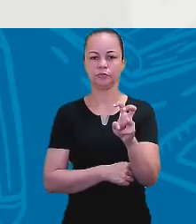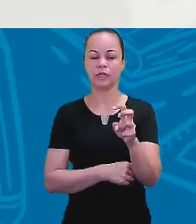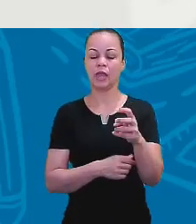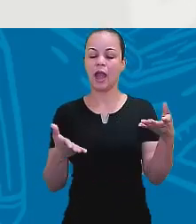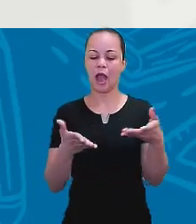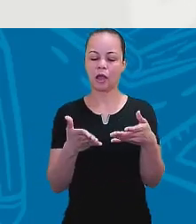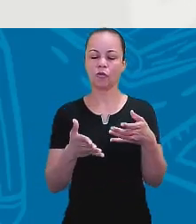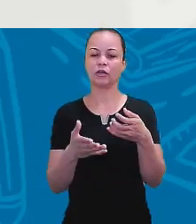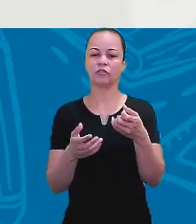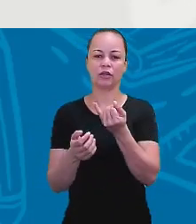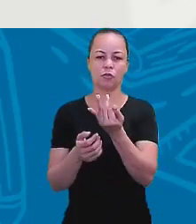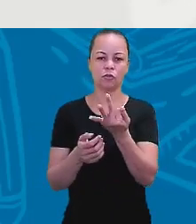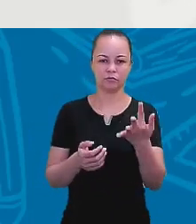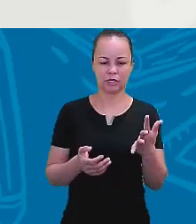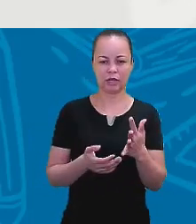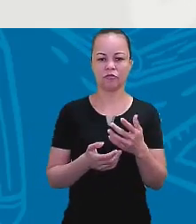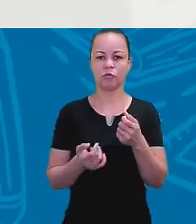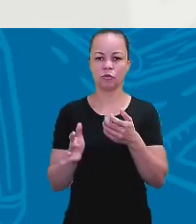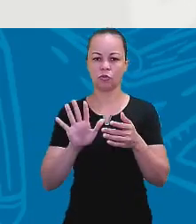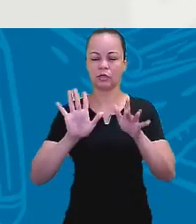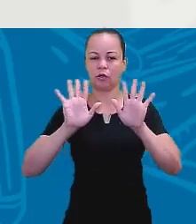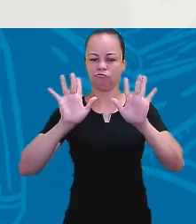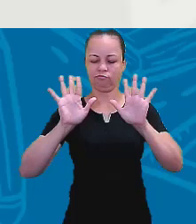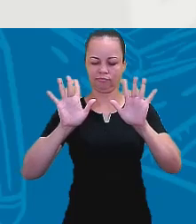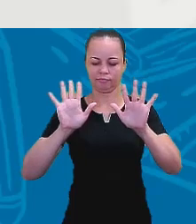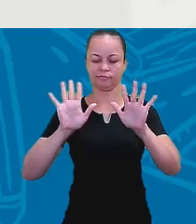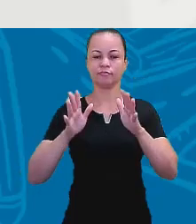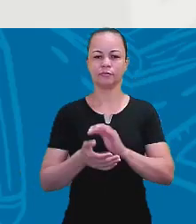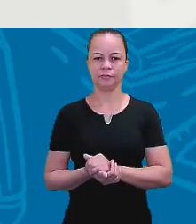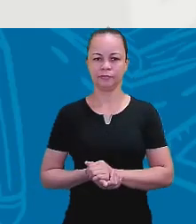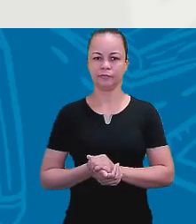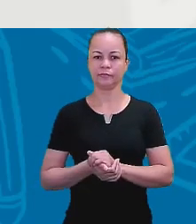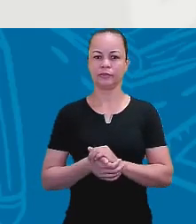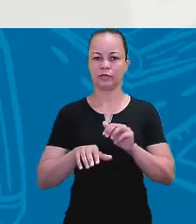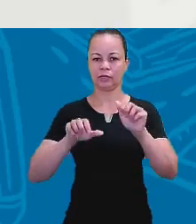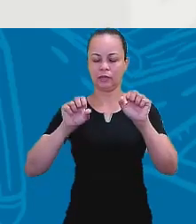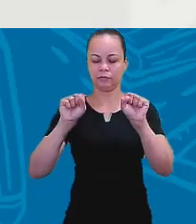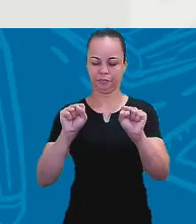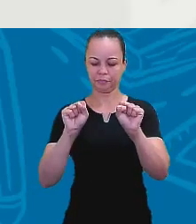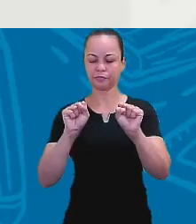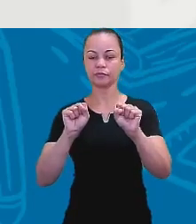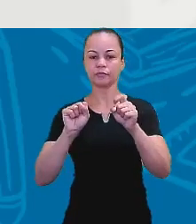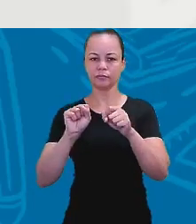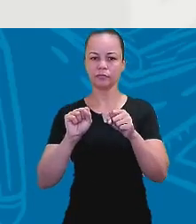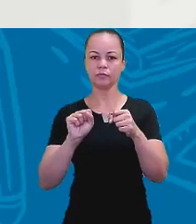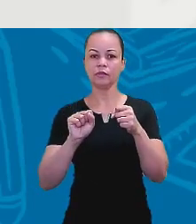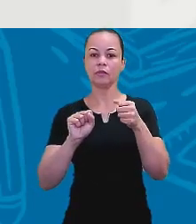vai contar. Vamos contar com os nossos dedinhos mesmo, tá bom? Fecha a mão. Então vamos lá.